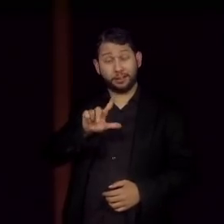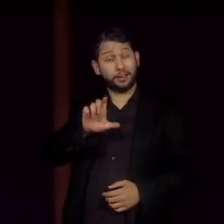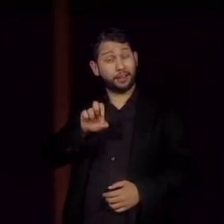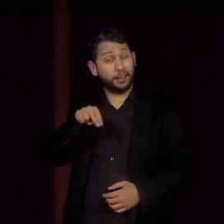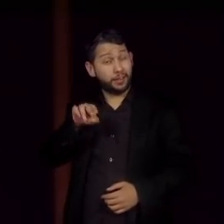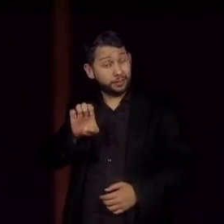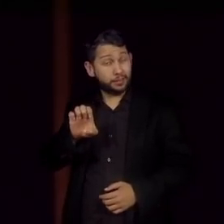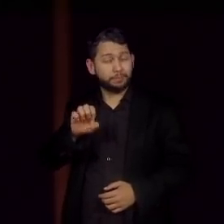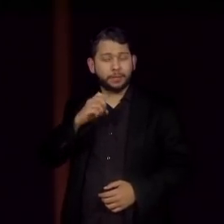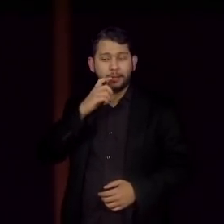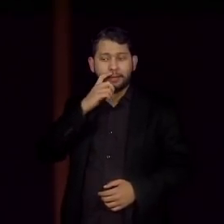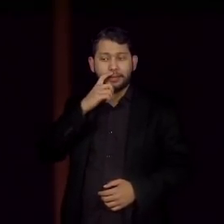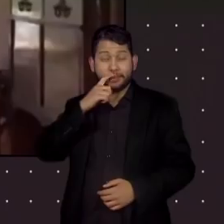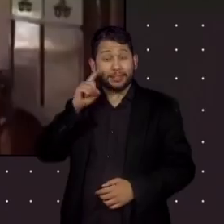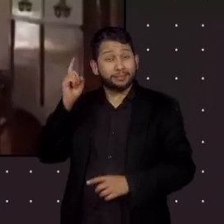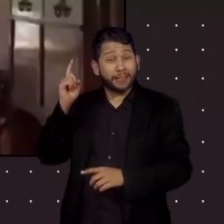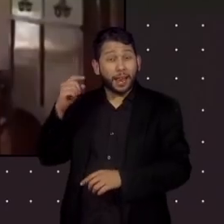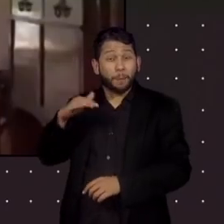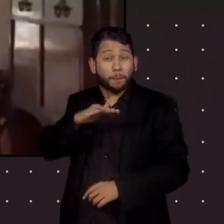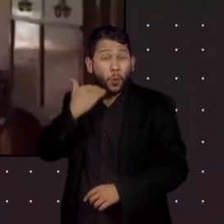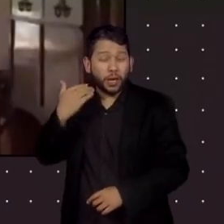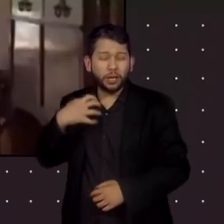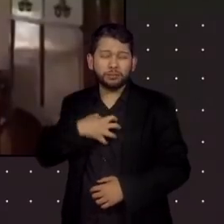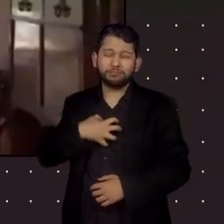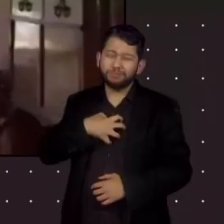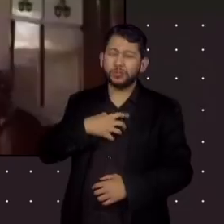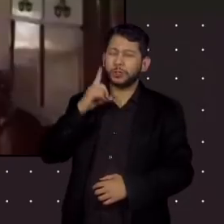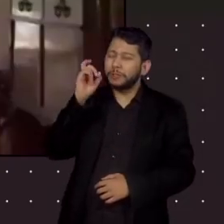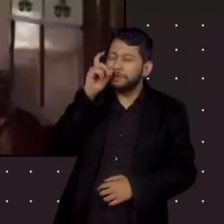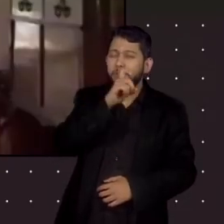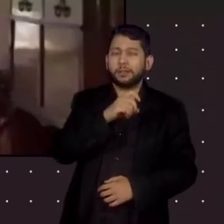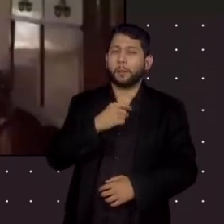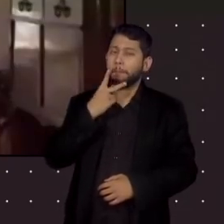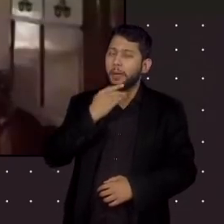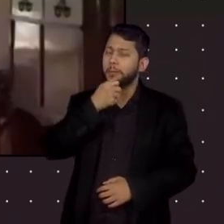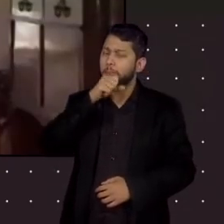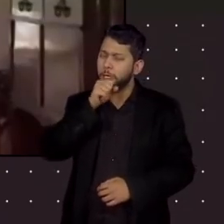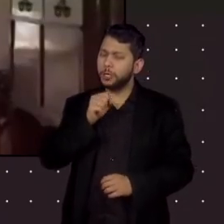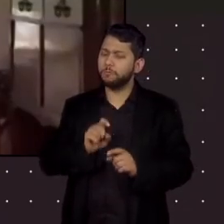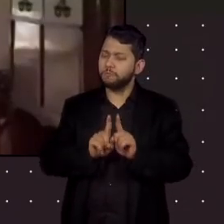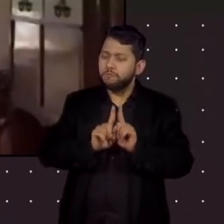muito difícil. Meus pais são muito fortes, são muito